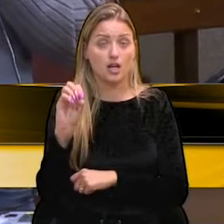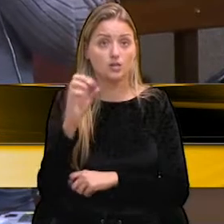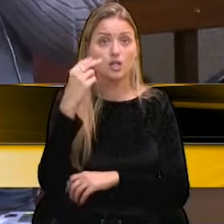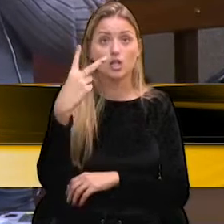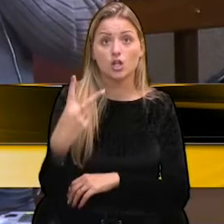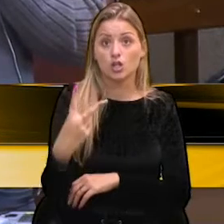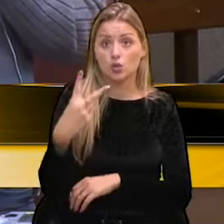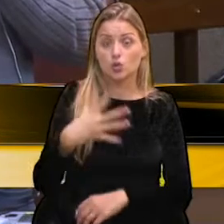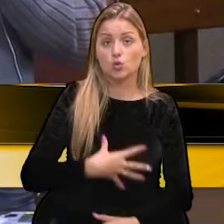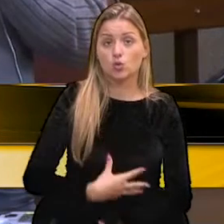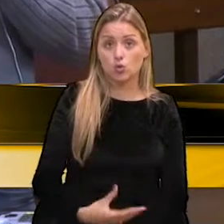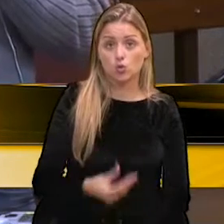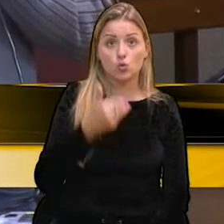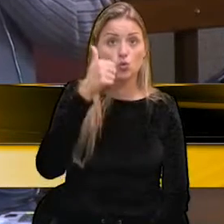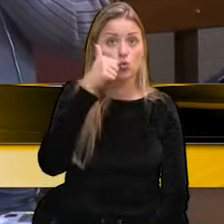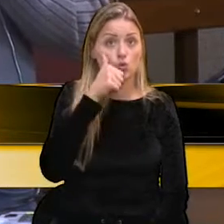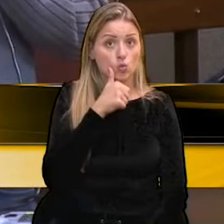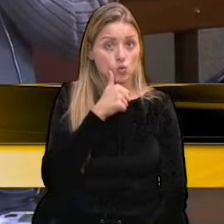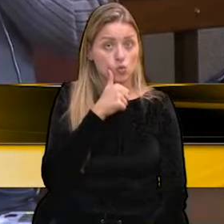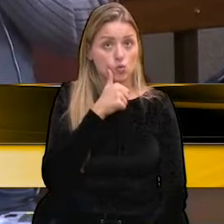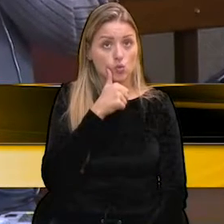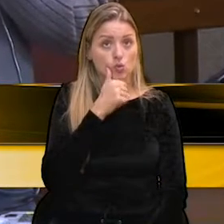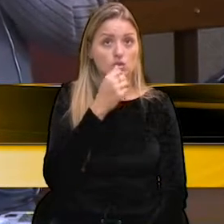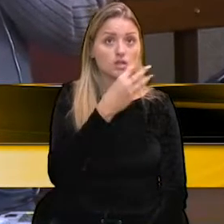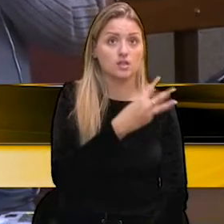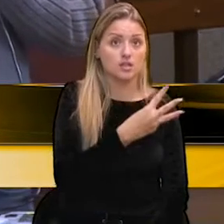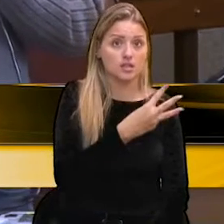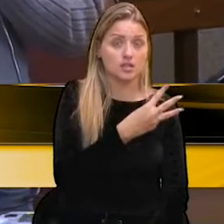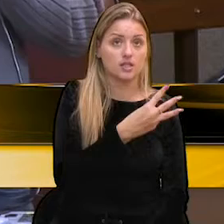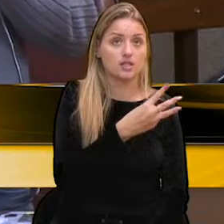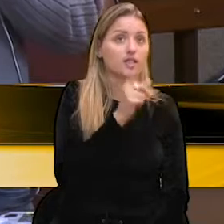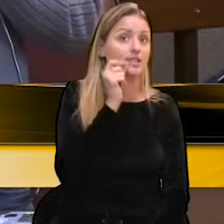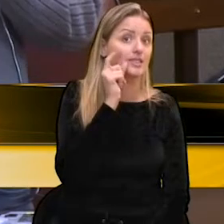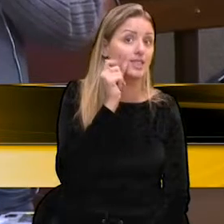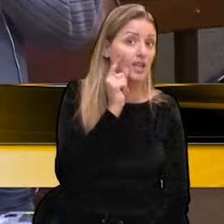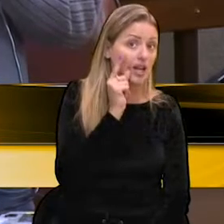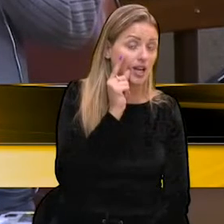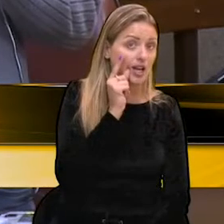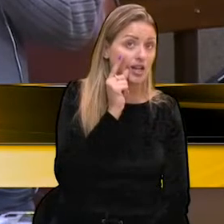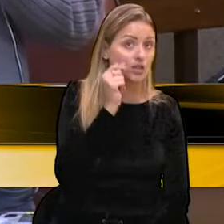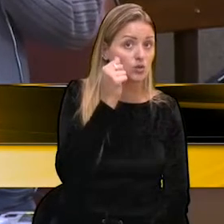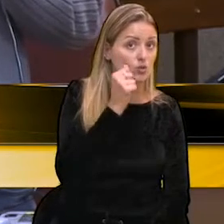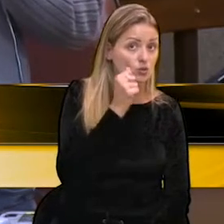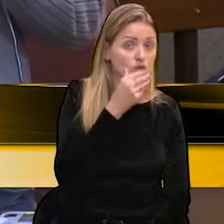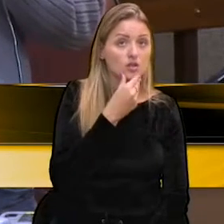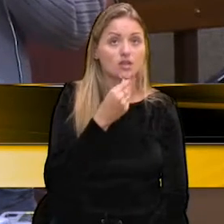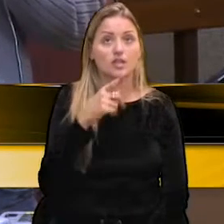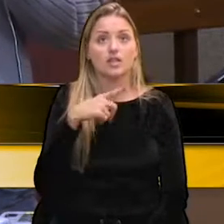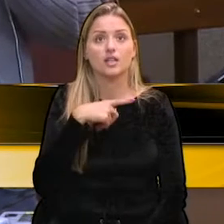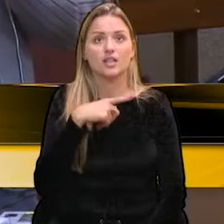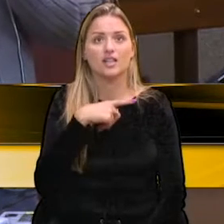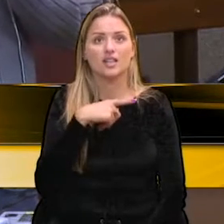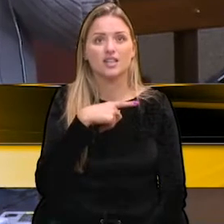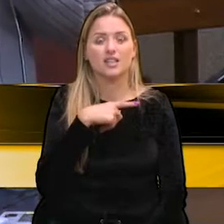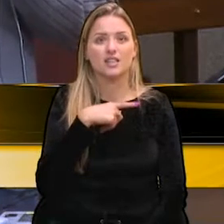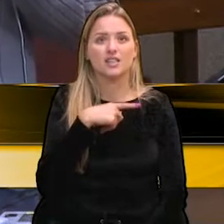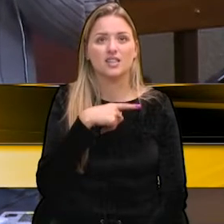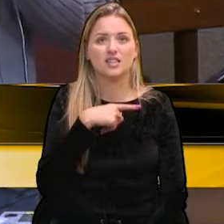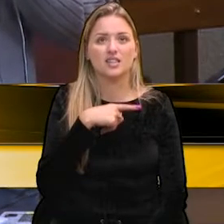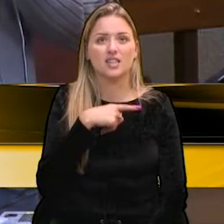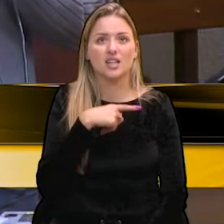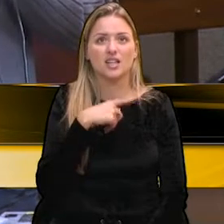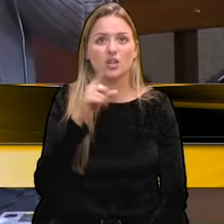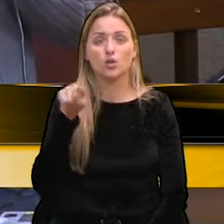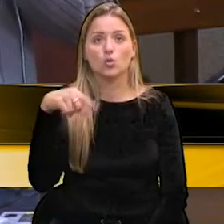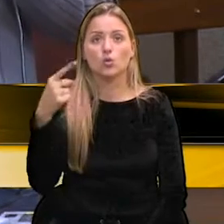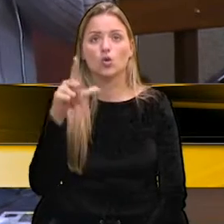duas fêmeas de cães e três fêmeas gatos e três machos. Então ele tem, né, um total. Outro,